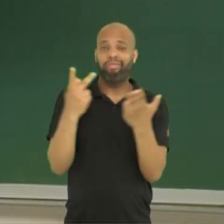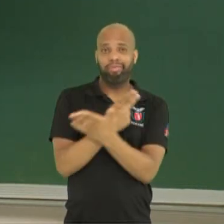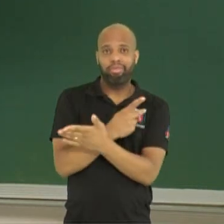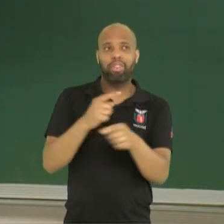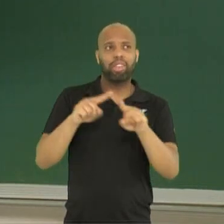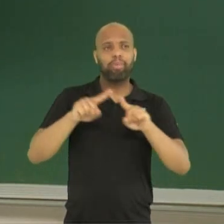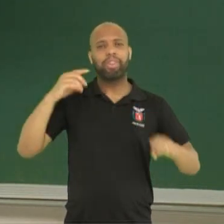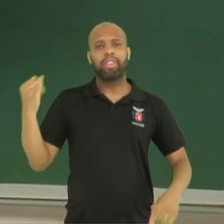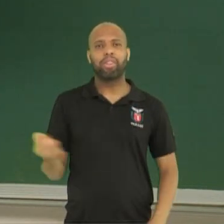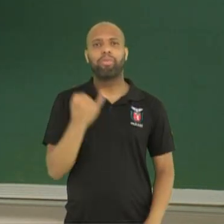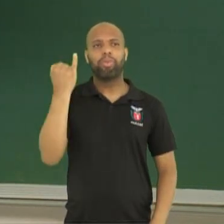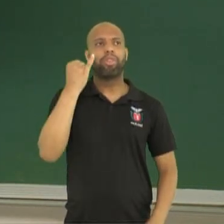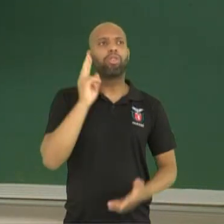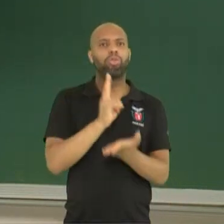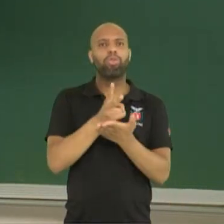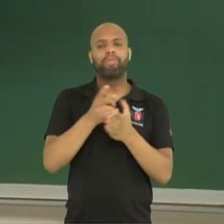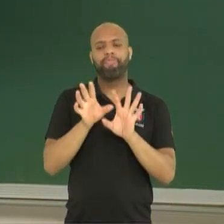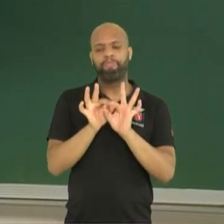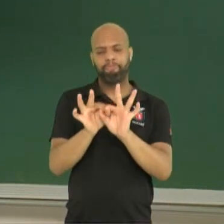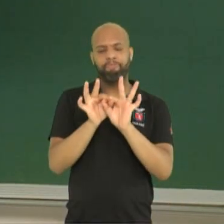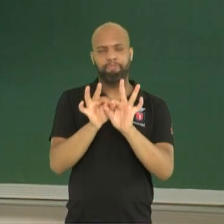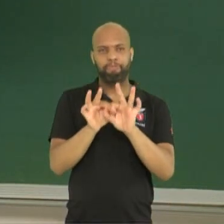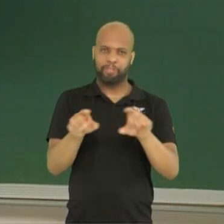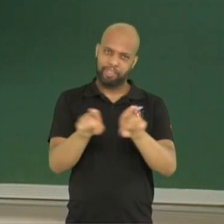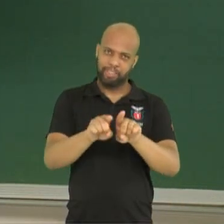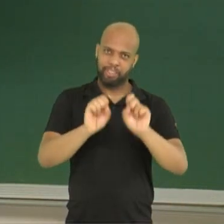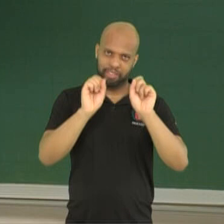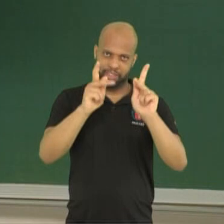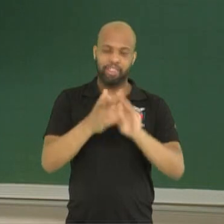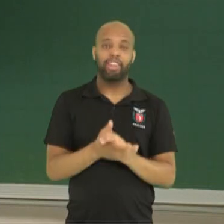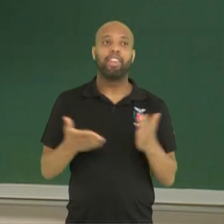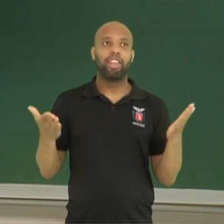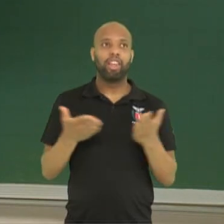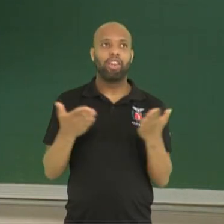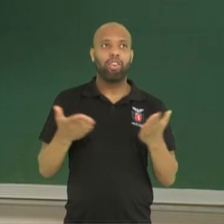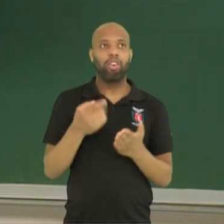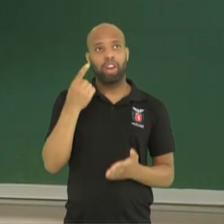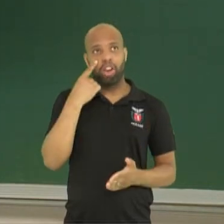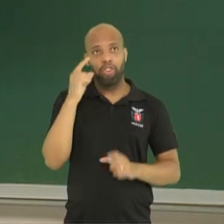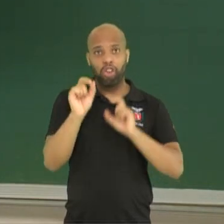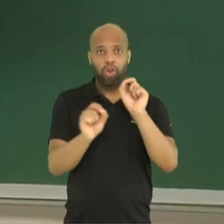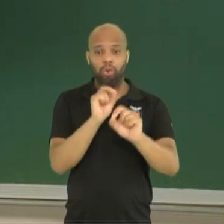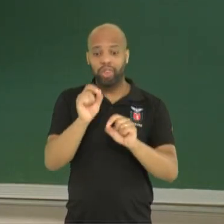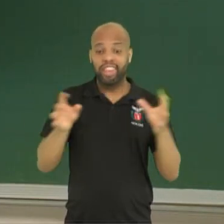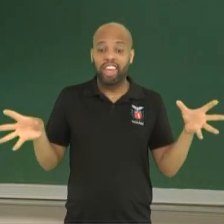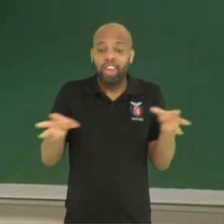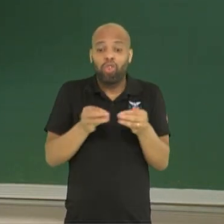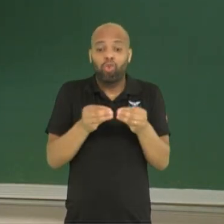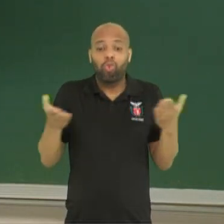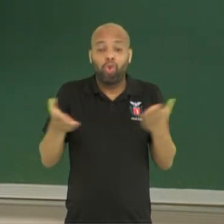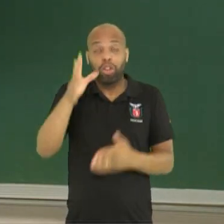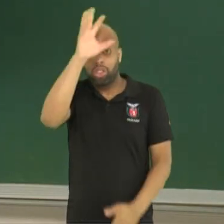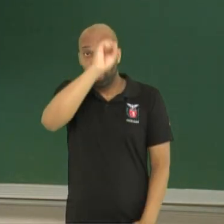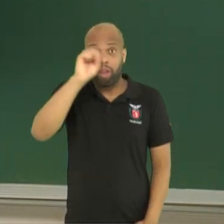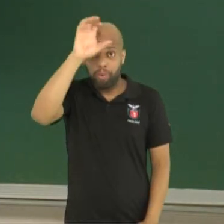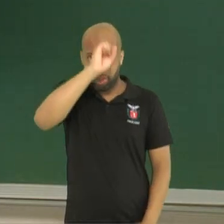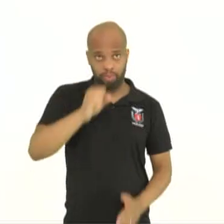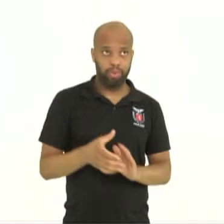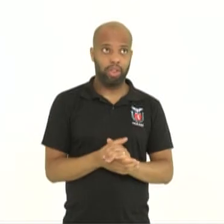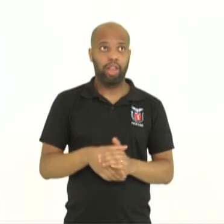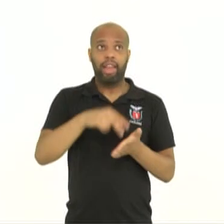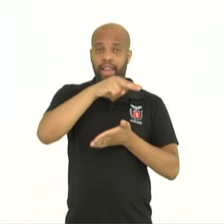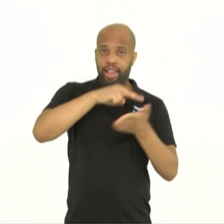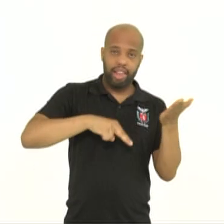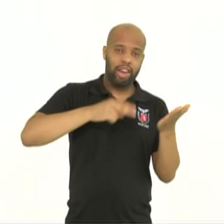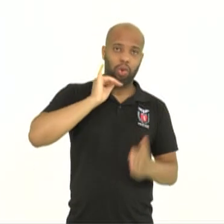né? Mas é importante manter o vínculo de amizade, beleza? Vamos então conferir o que nós vimos na aula de hoje.